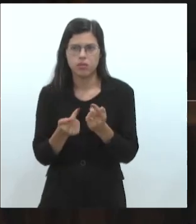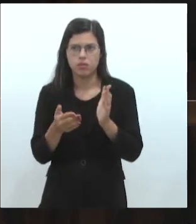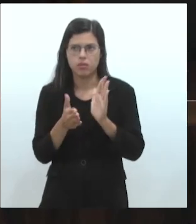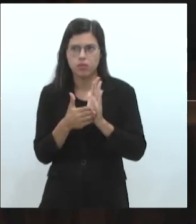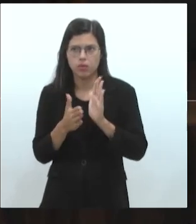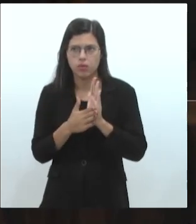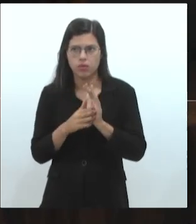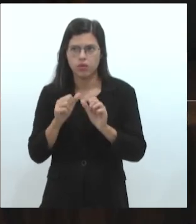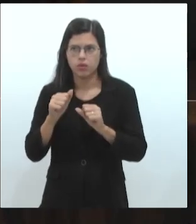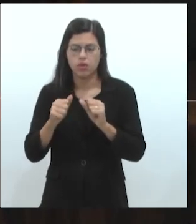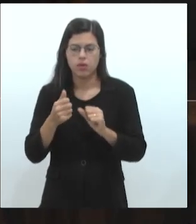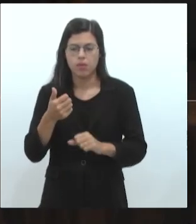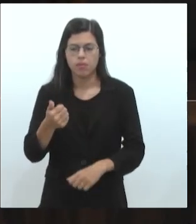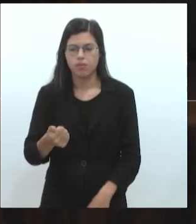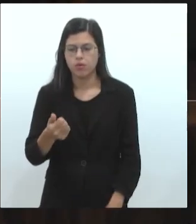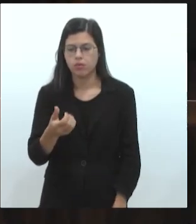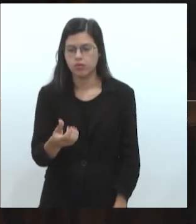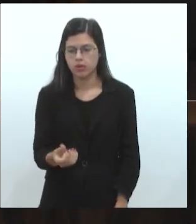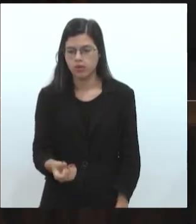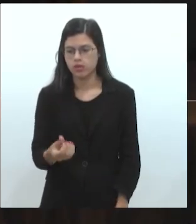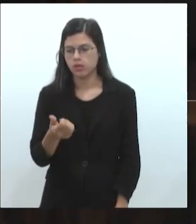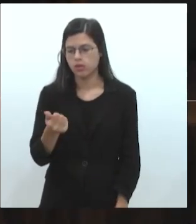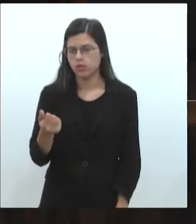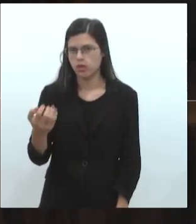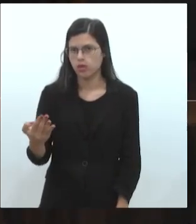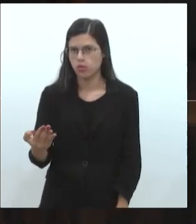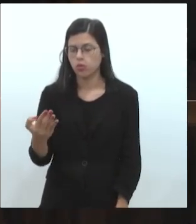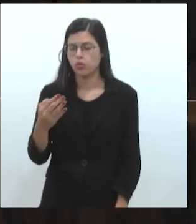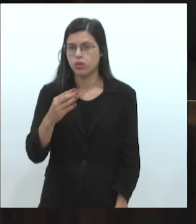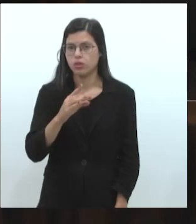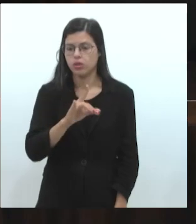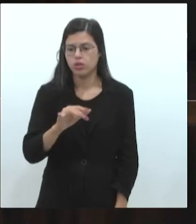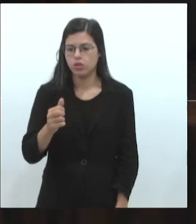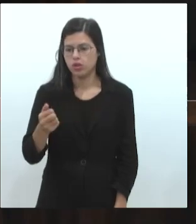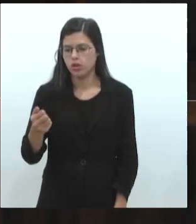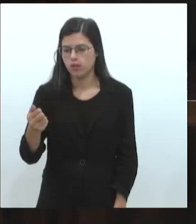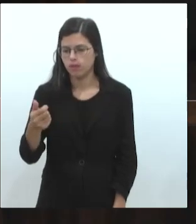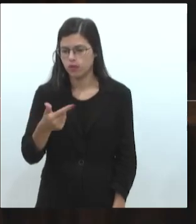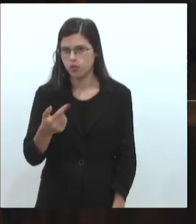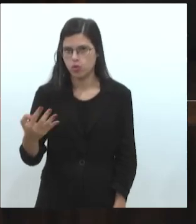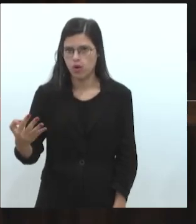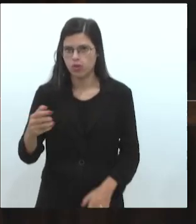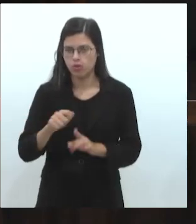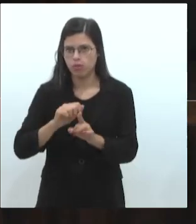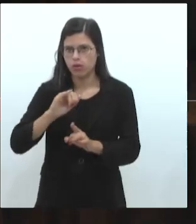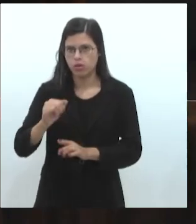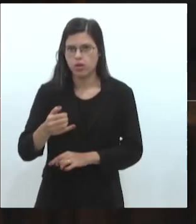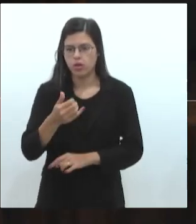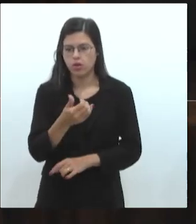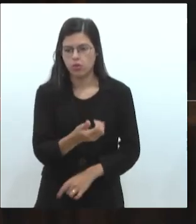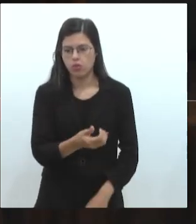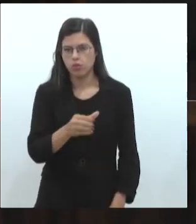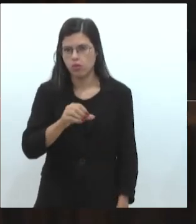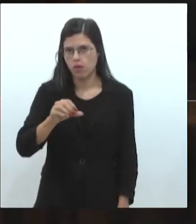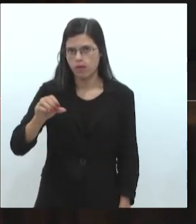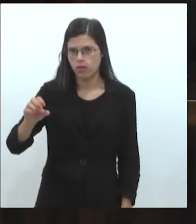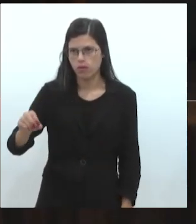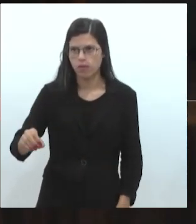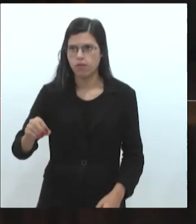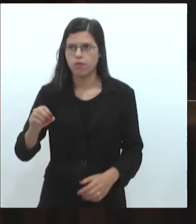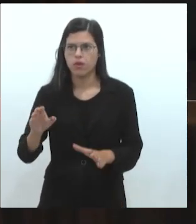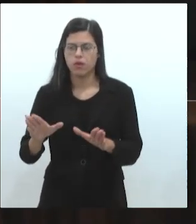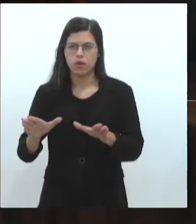atualização da Lei 1.614, de 24 de janeiro de 1990, que tange a composição da classe de